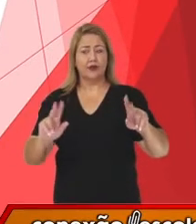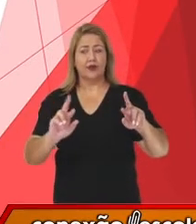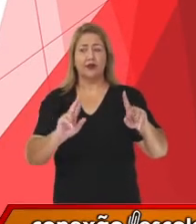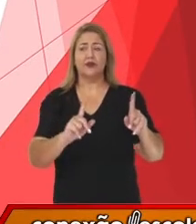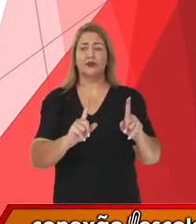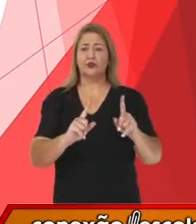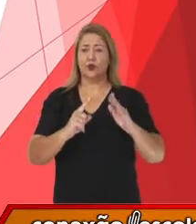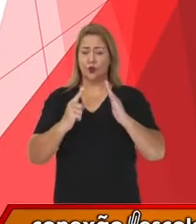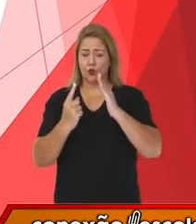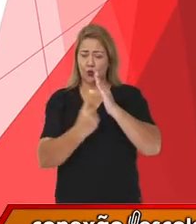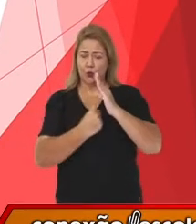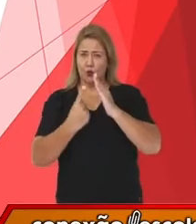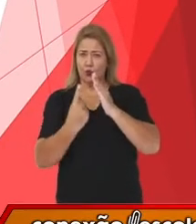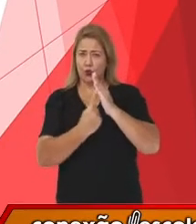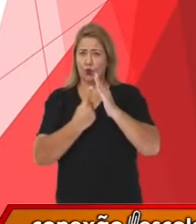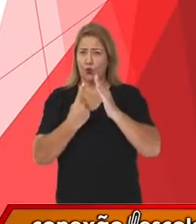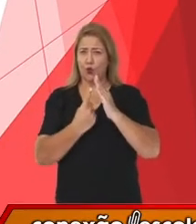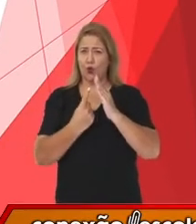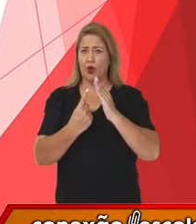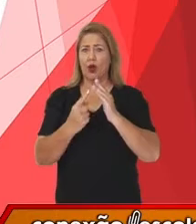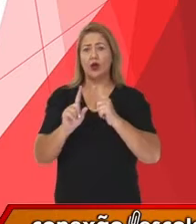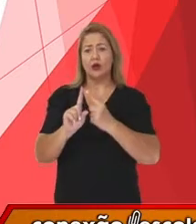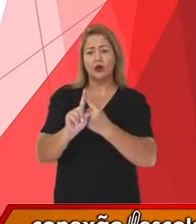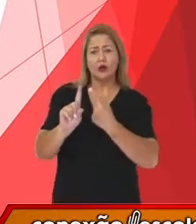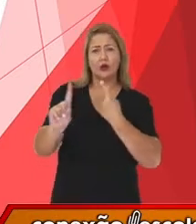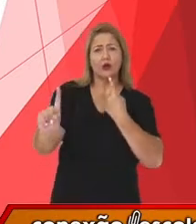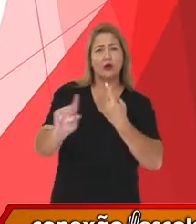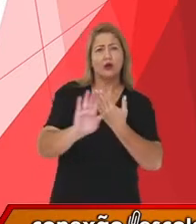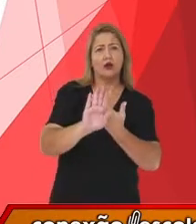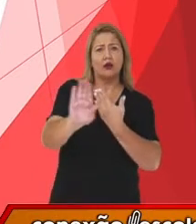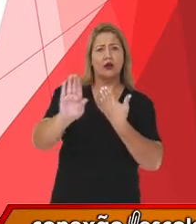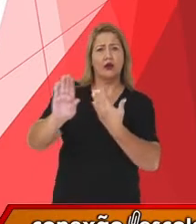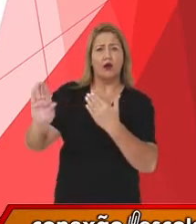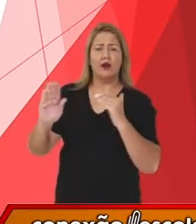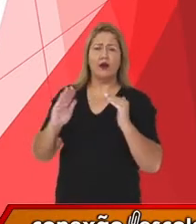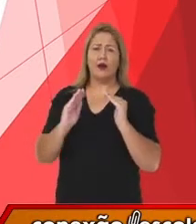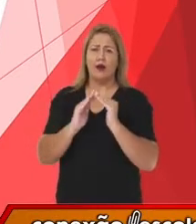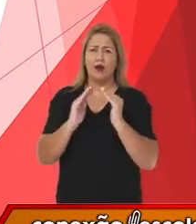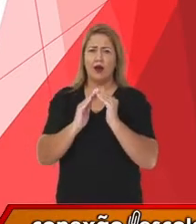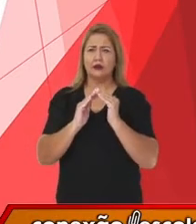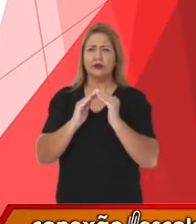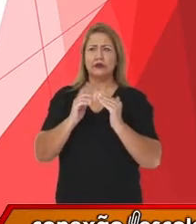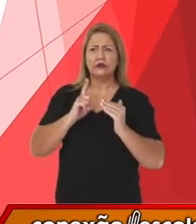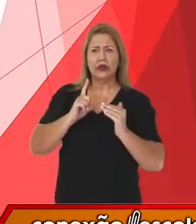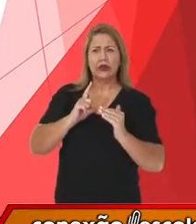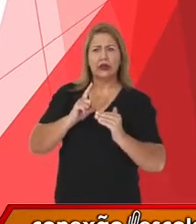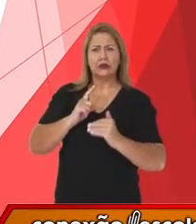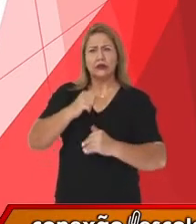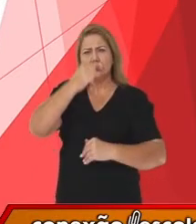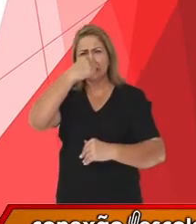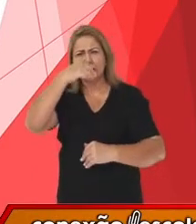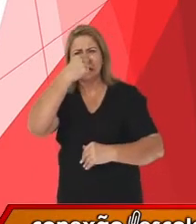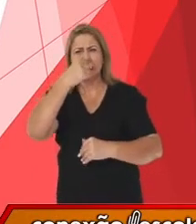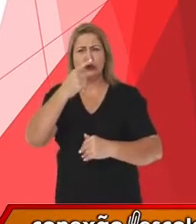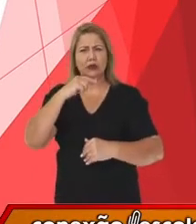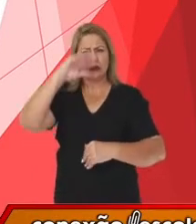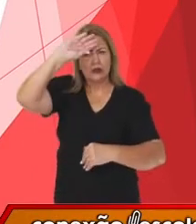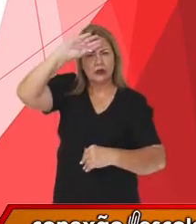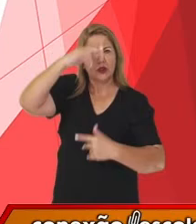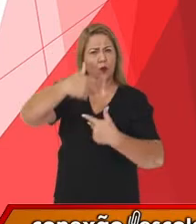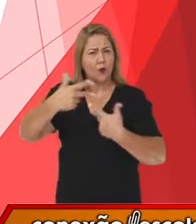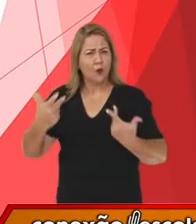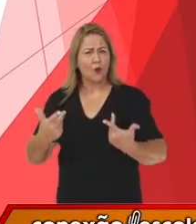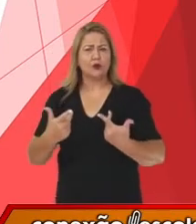está ligado à distância e o isolamento em casos em que a pessoa apresenta sintomas ou mesmo a confirmação